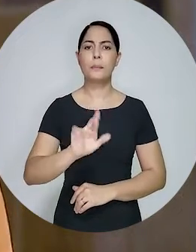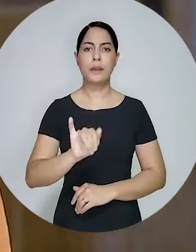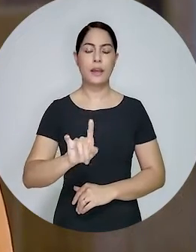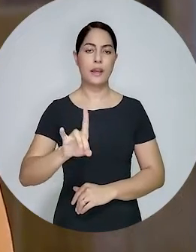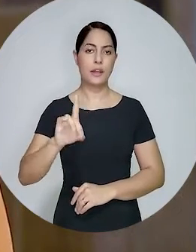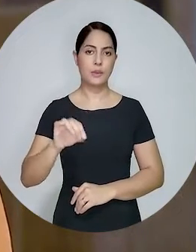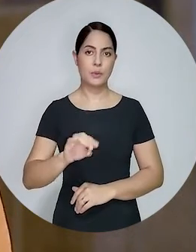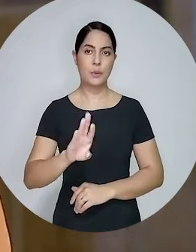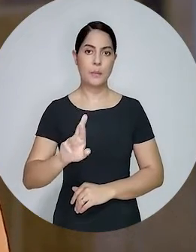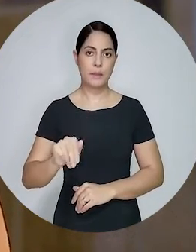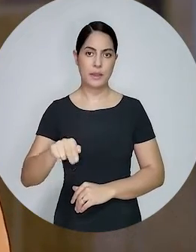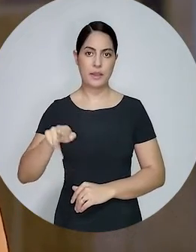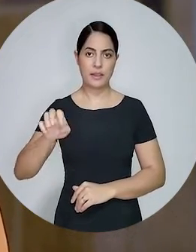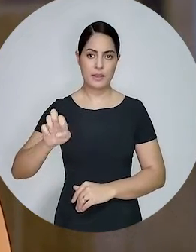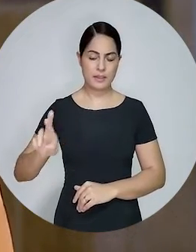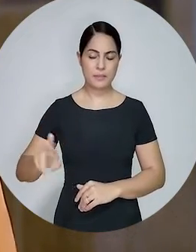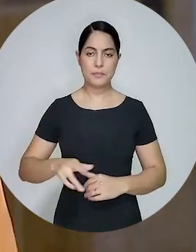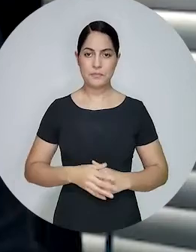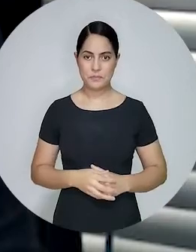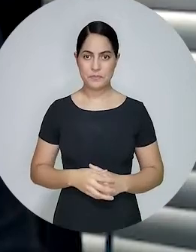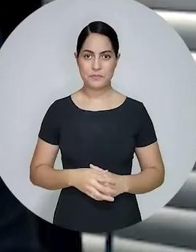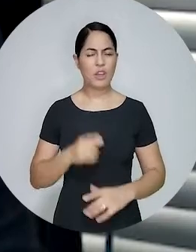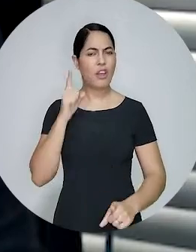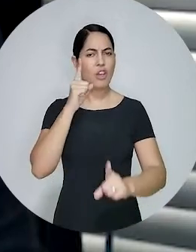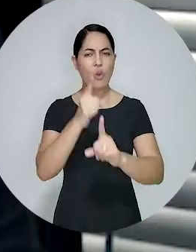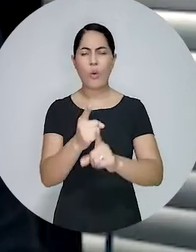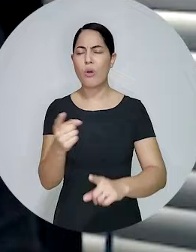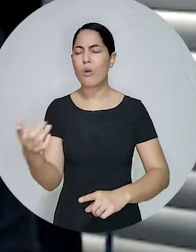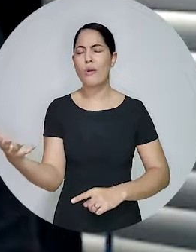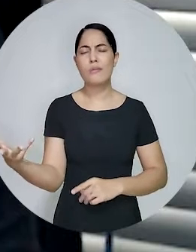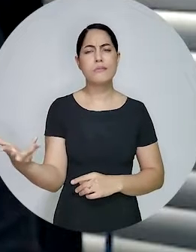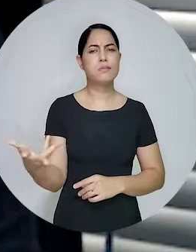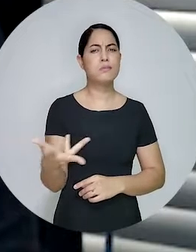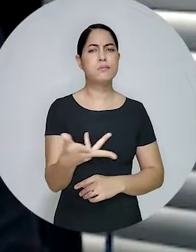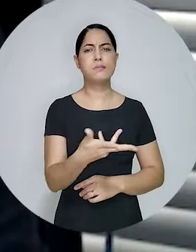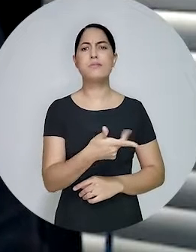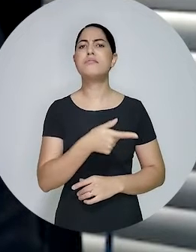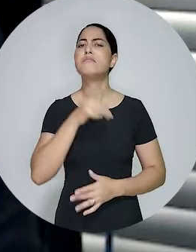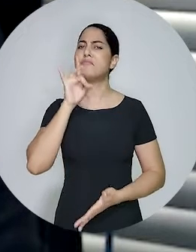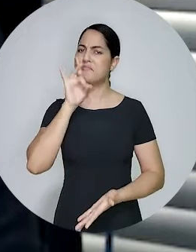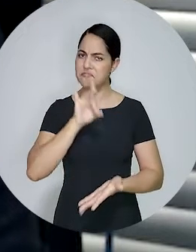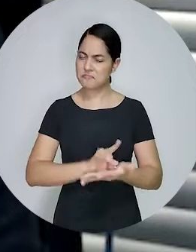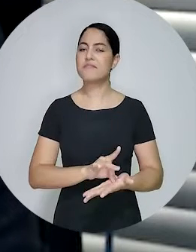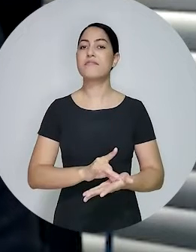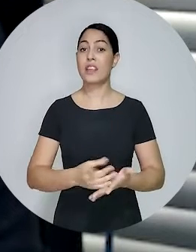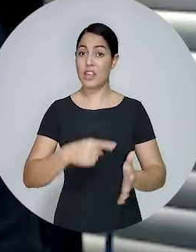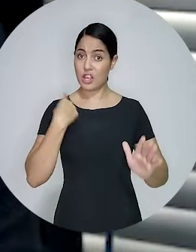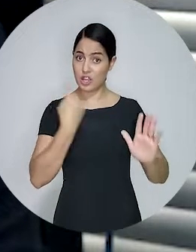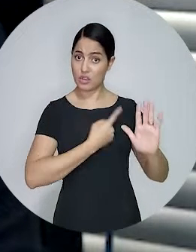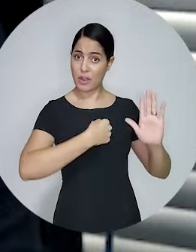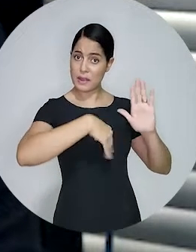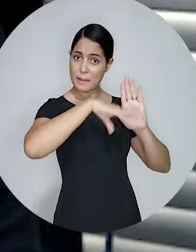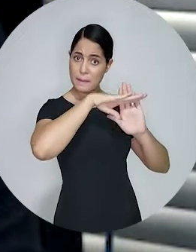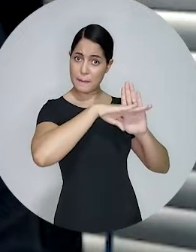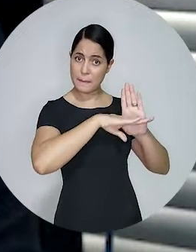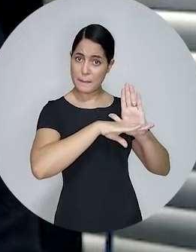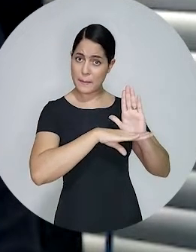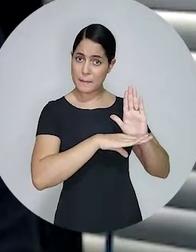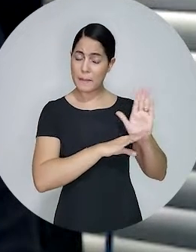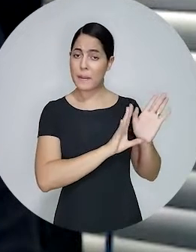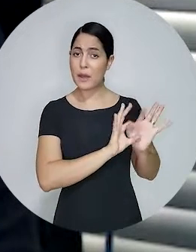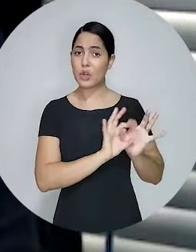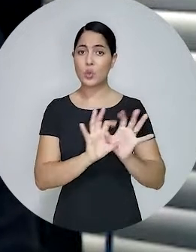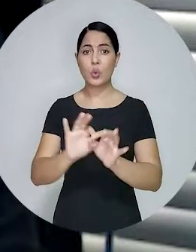OAB Nacional, Ricardo Breyer. Acompanhe. Foi um encontro muito produtivo, em que nós estamos elaborando